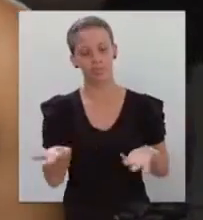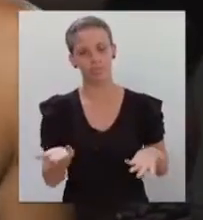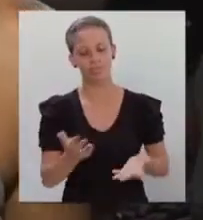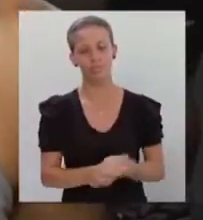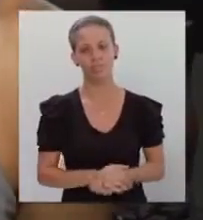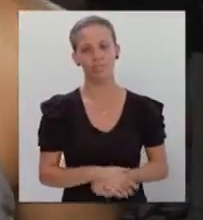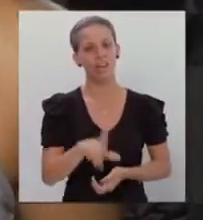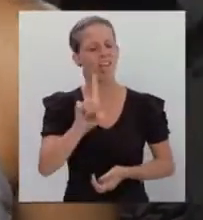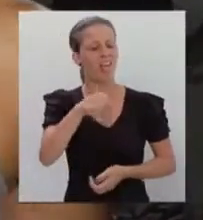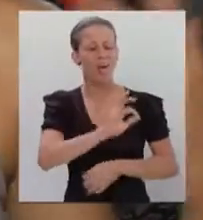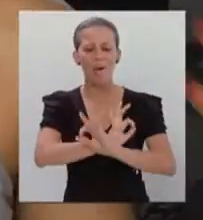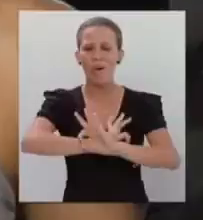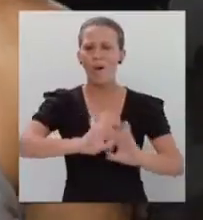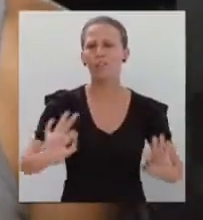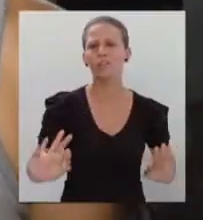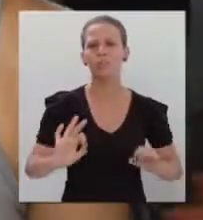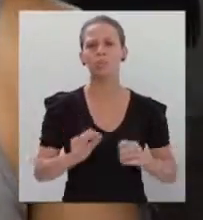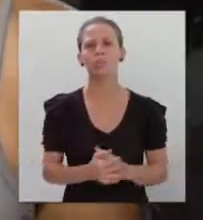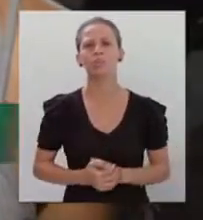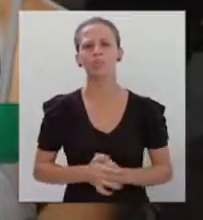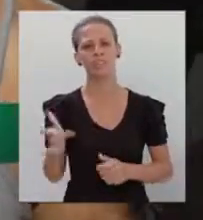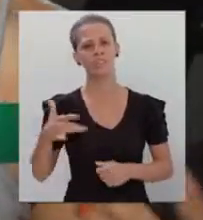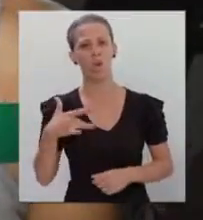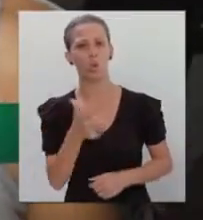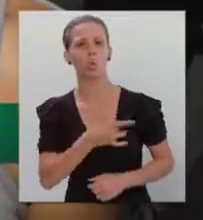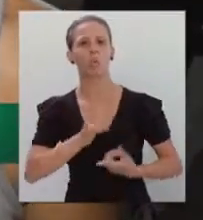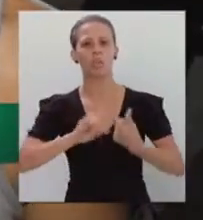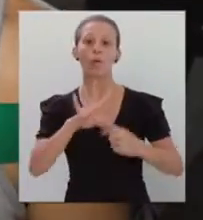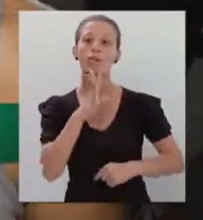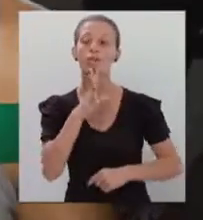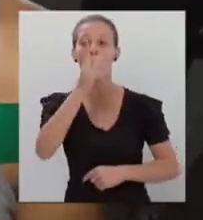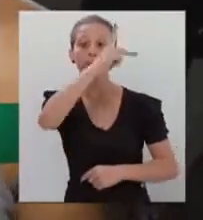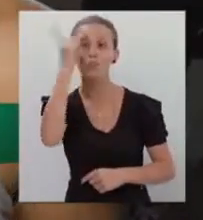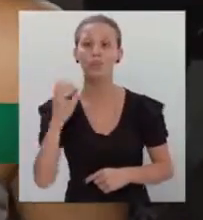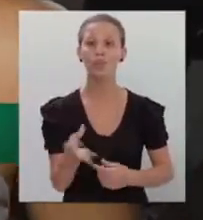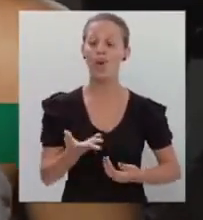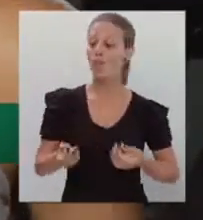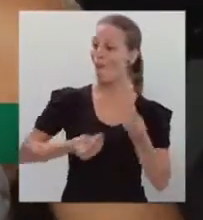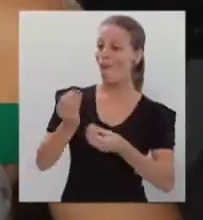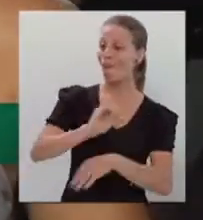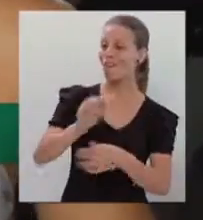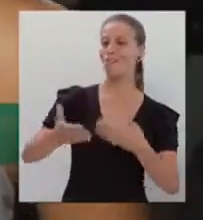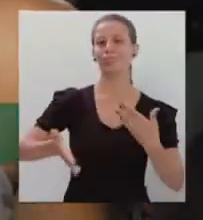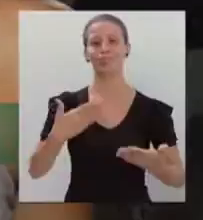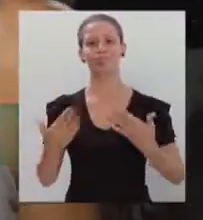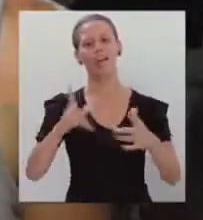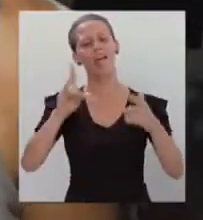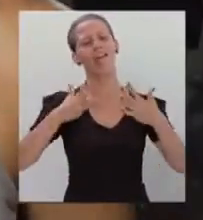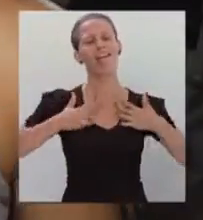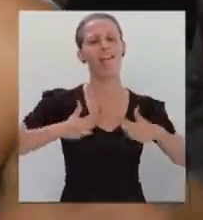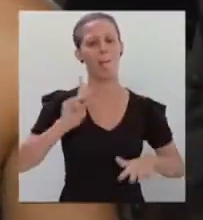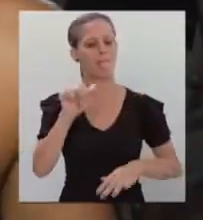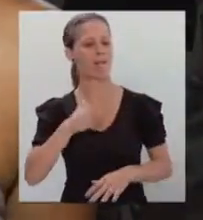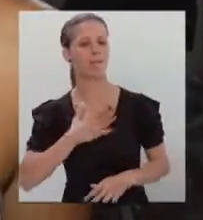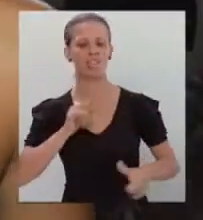um lazer, né? Além da parte de vocês, saúde, você termina conhecendo pessoas, interagindo. É um relaxante aqui para